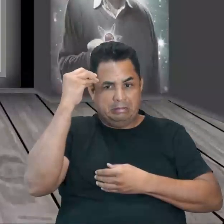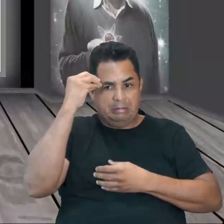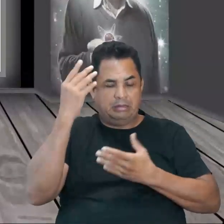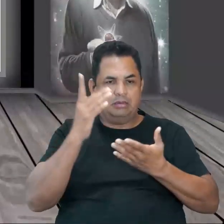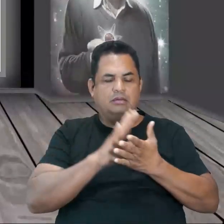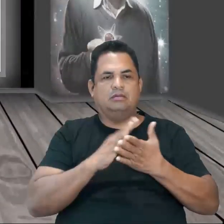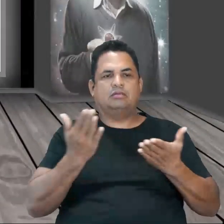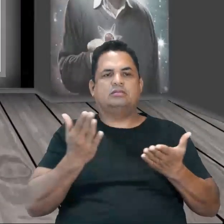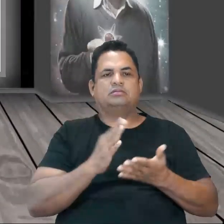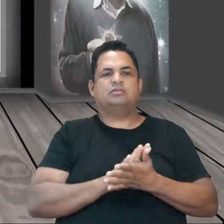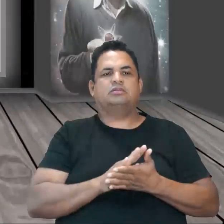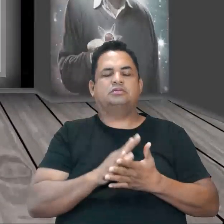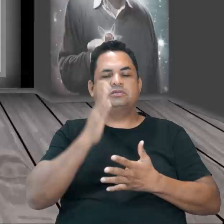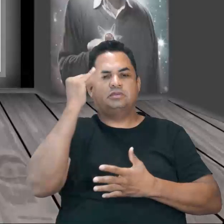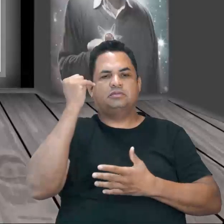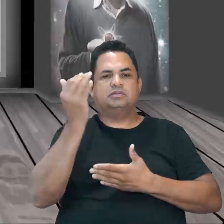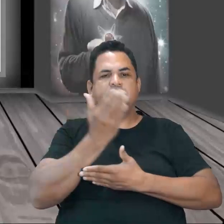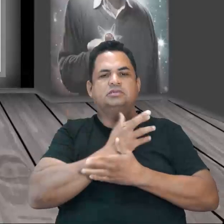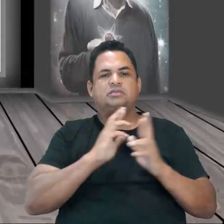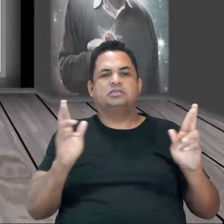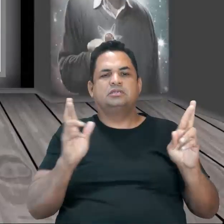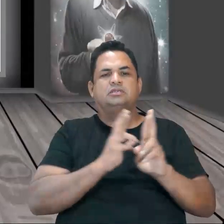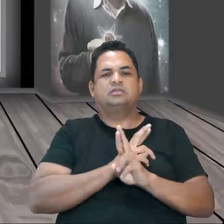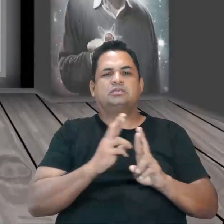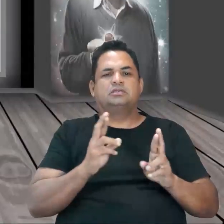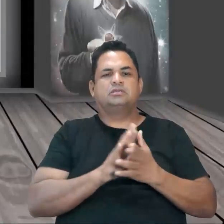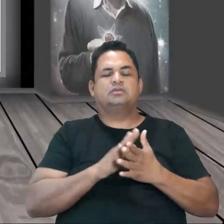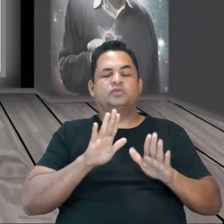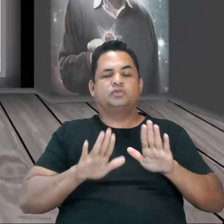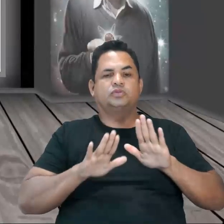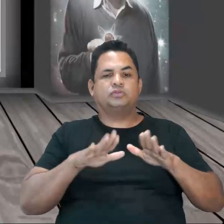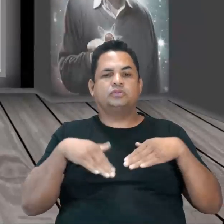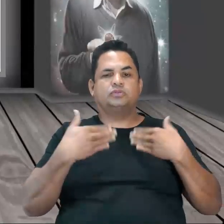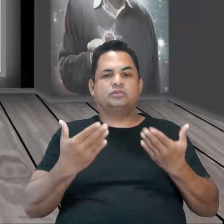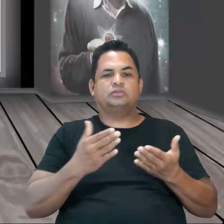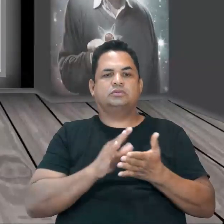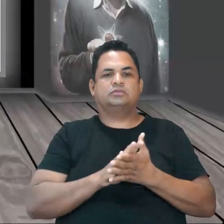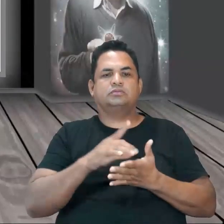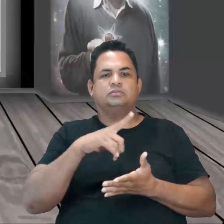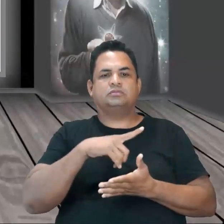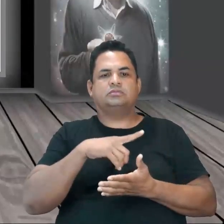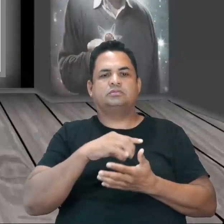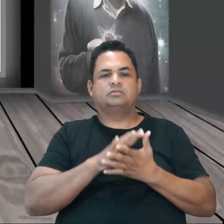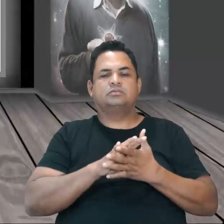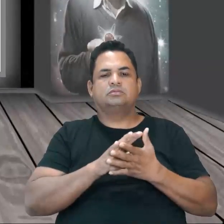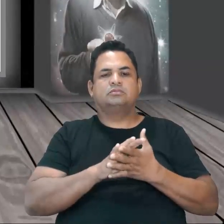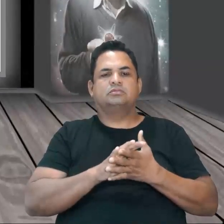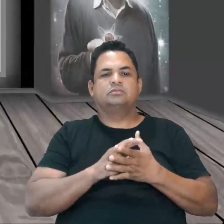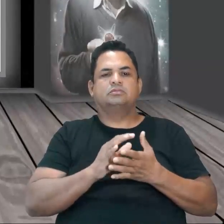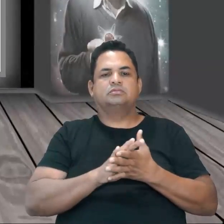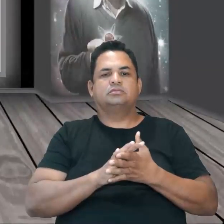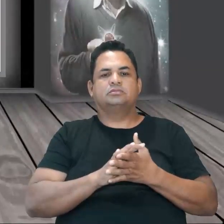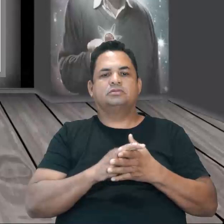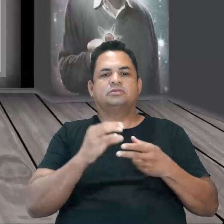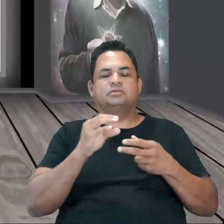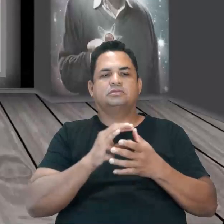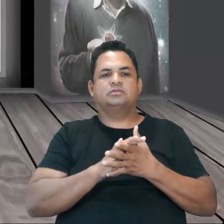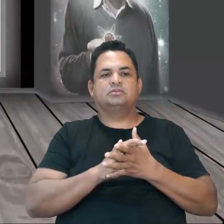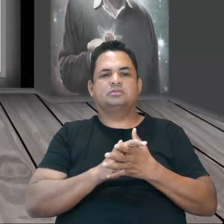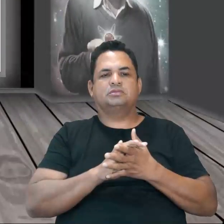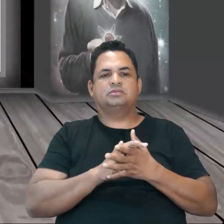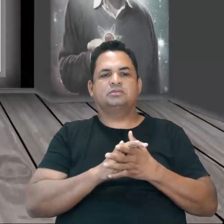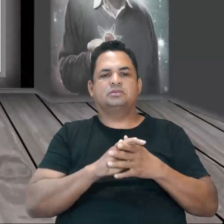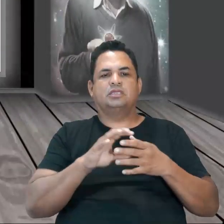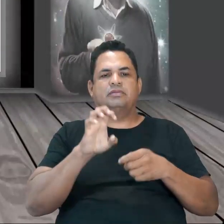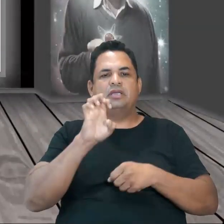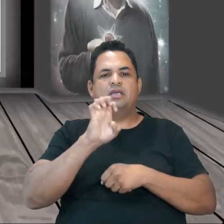essa relação. E tomar cuidado. Quando a gente fala assim, vai vir as equações, gente, não vai vir todas não, tá? Porque o aluno pensa, ah, professor,